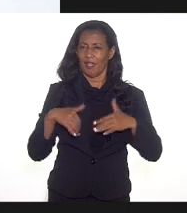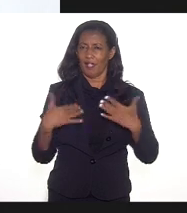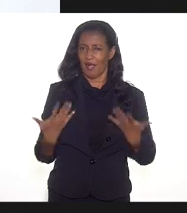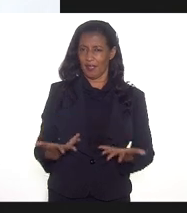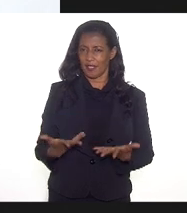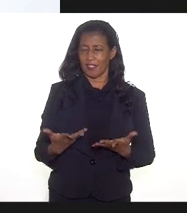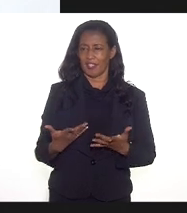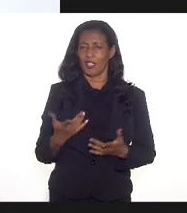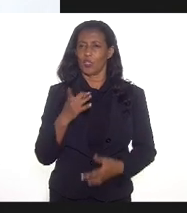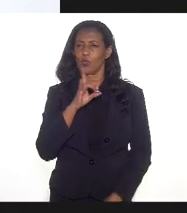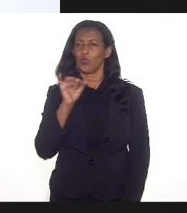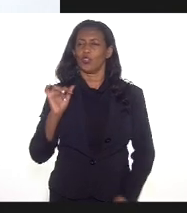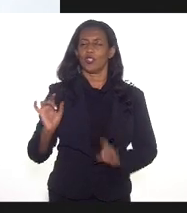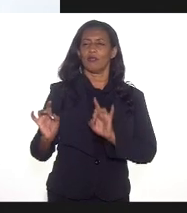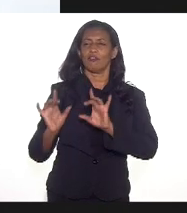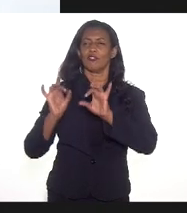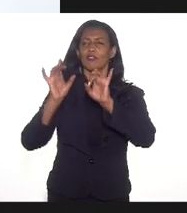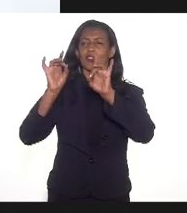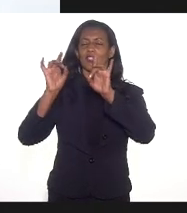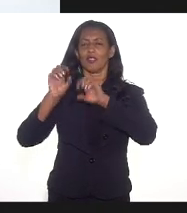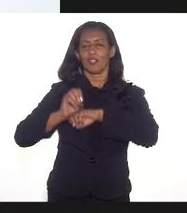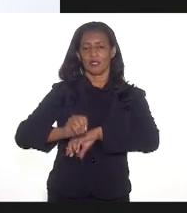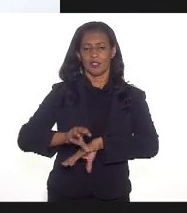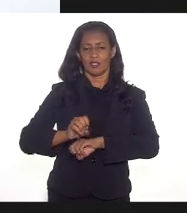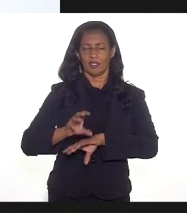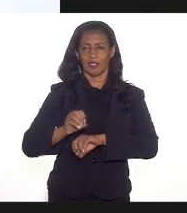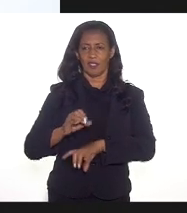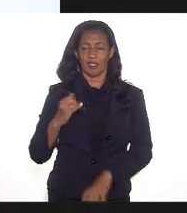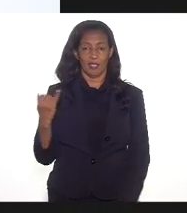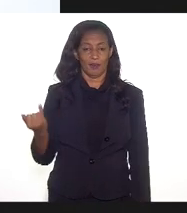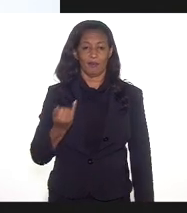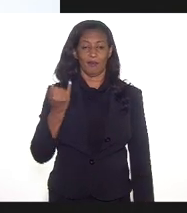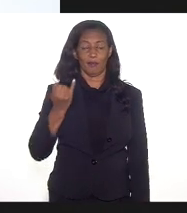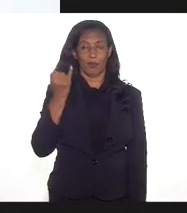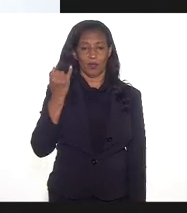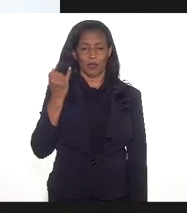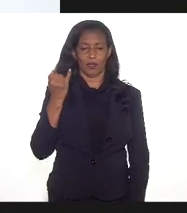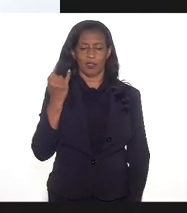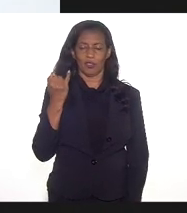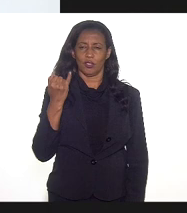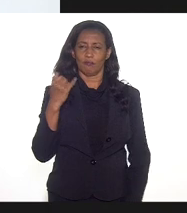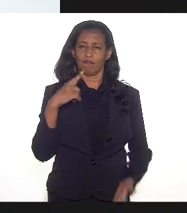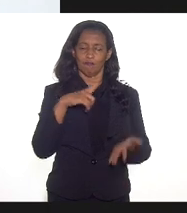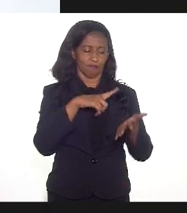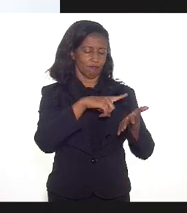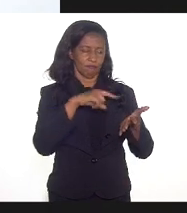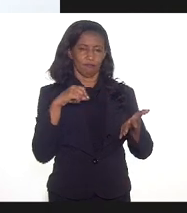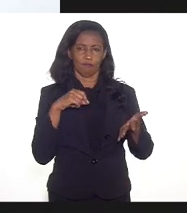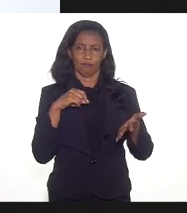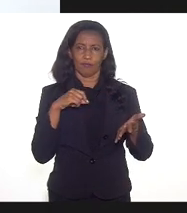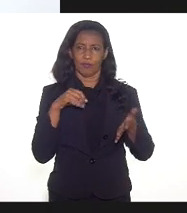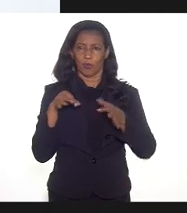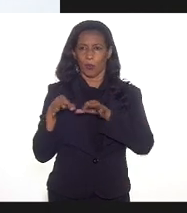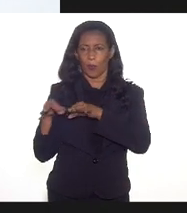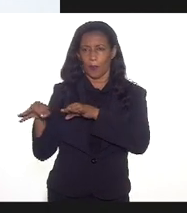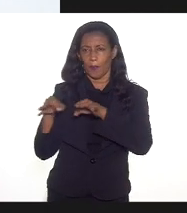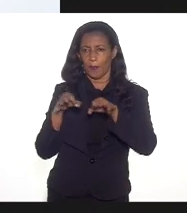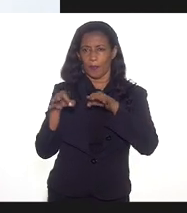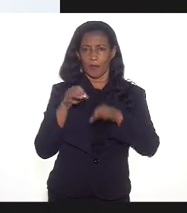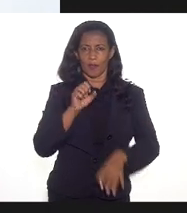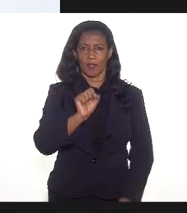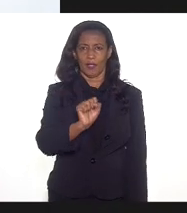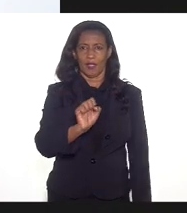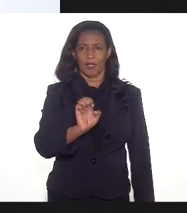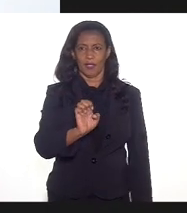de especialista em educação. Importante destacar que o plano de cargos da SEDUC foi